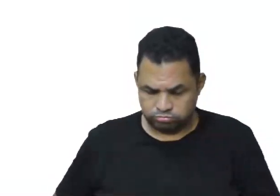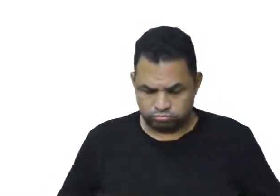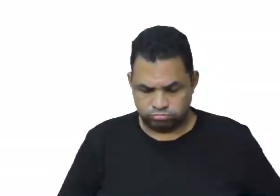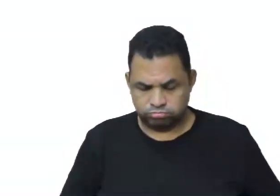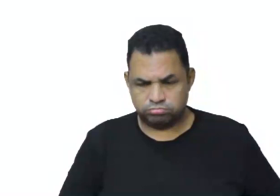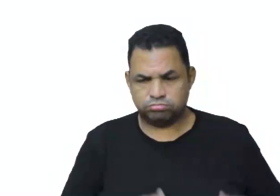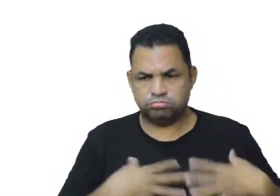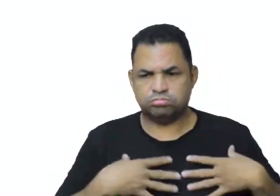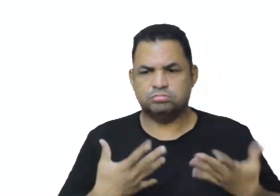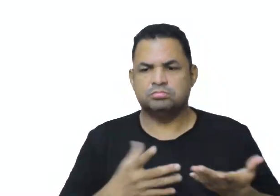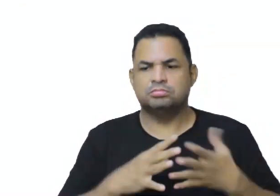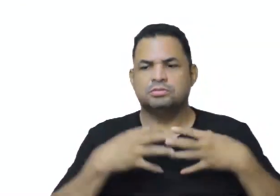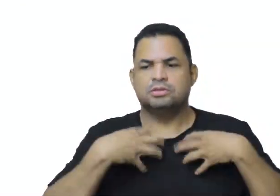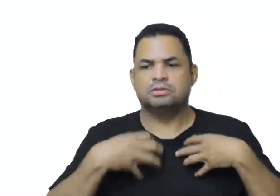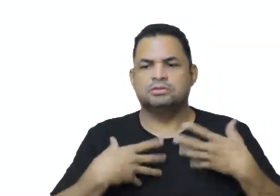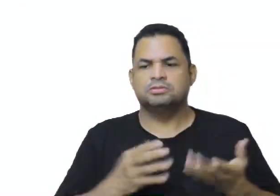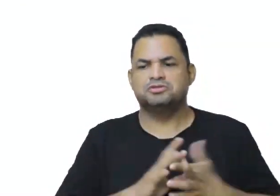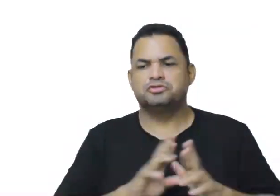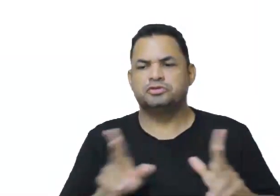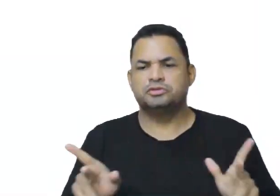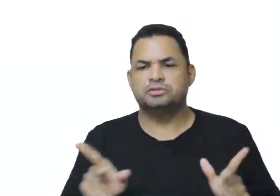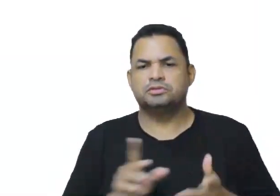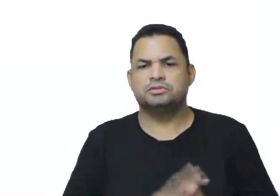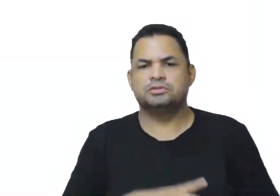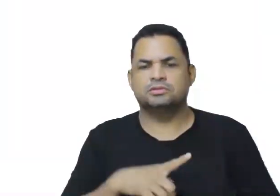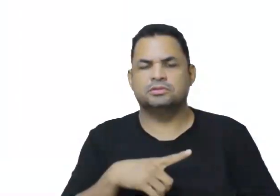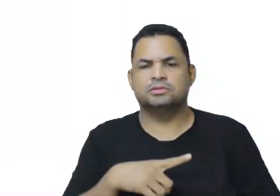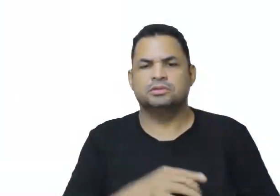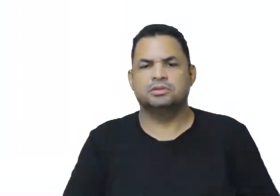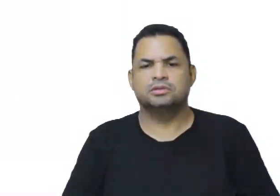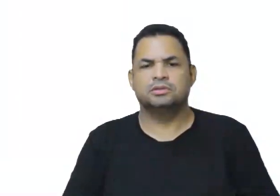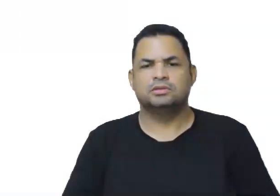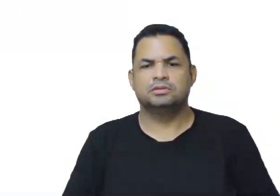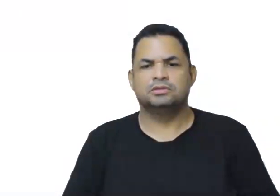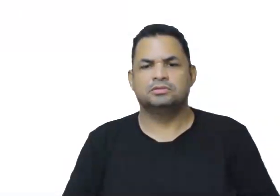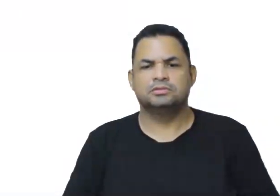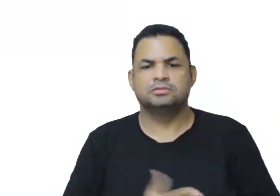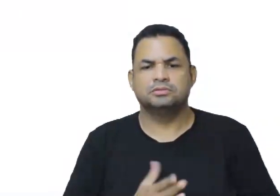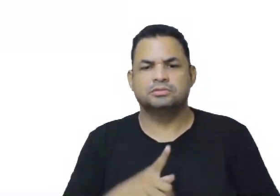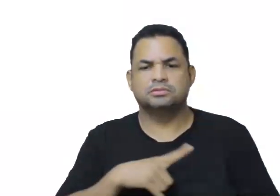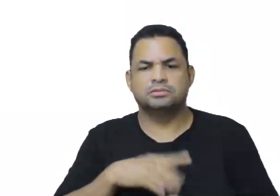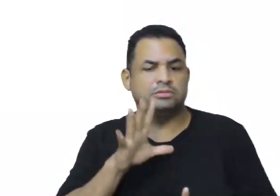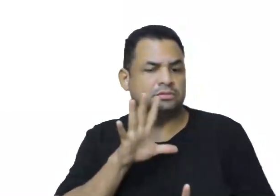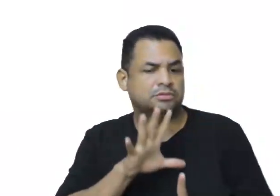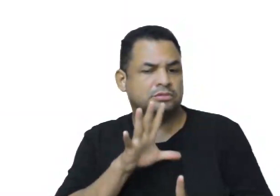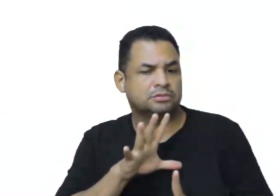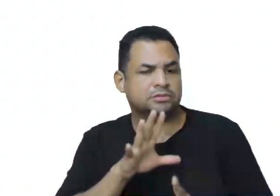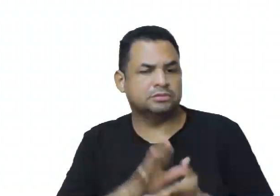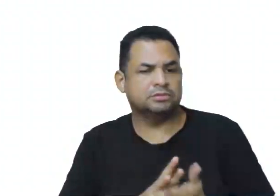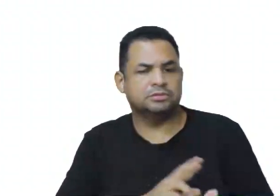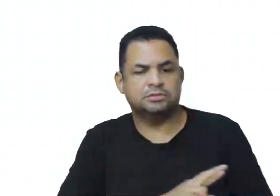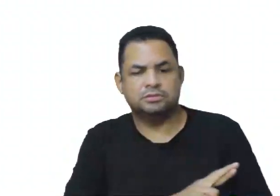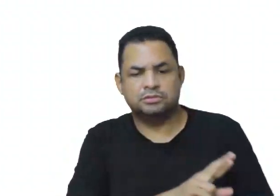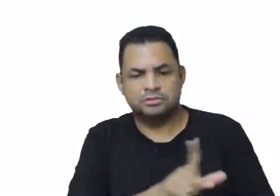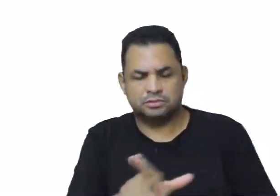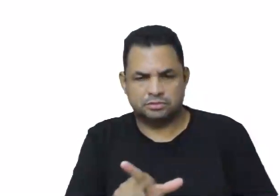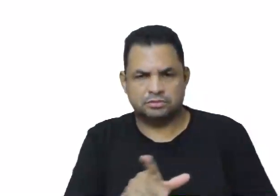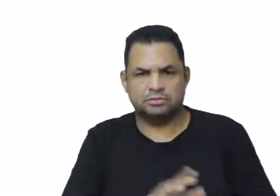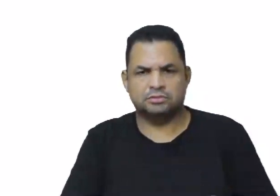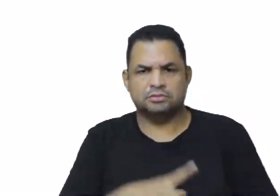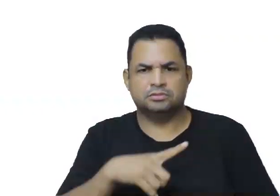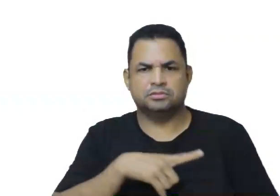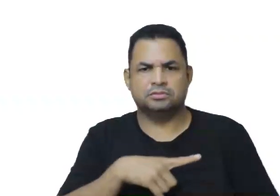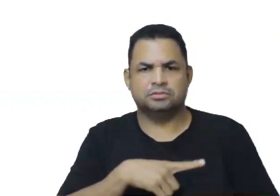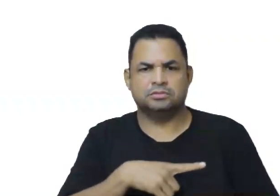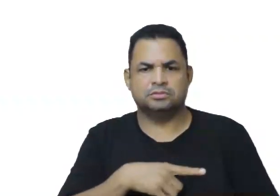Nós temos órgãos diferenciados que exercitam ou exercem funções diferentes. Eu tenho